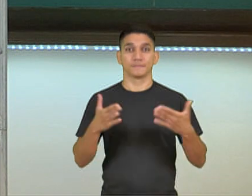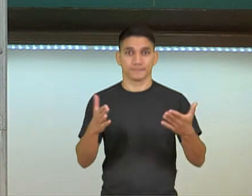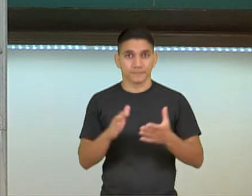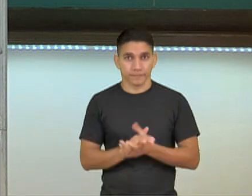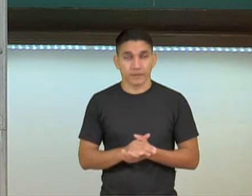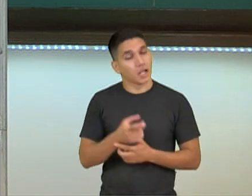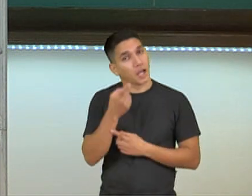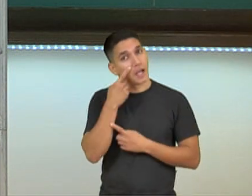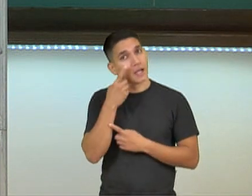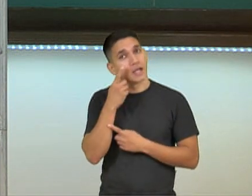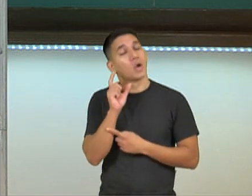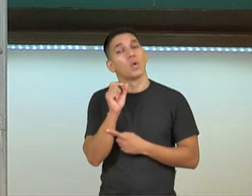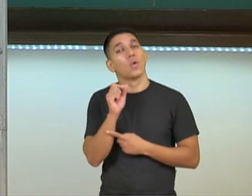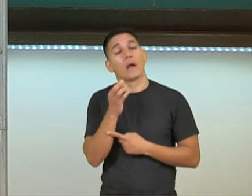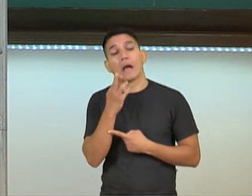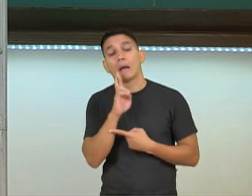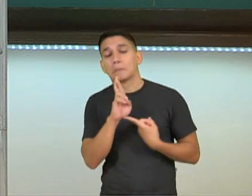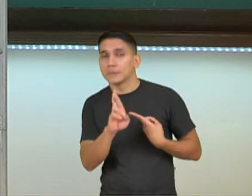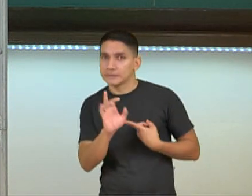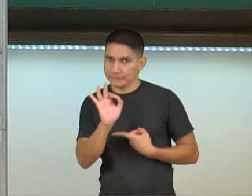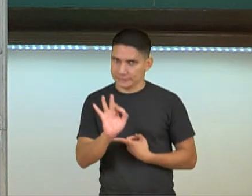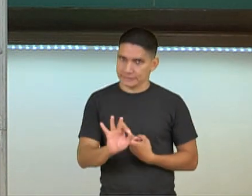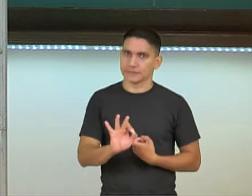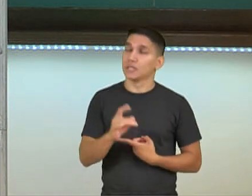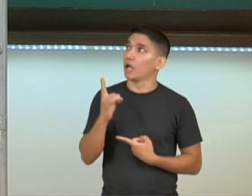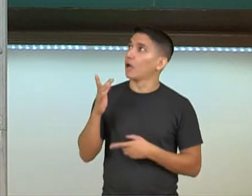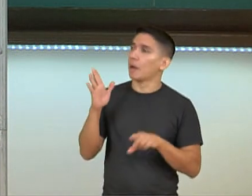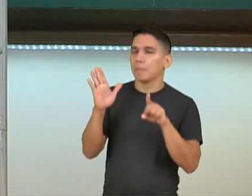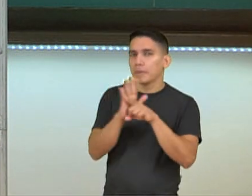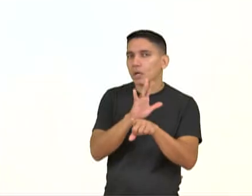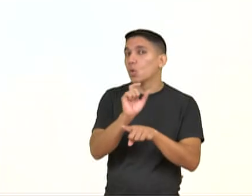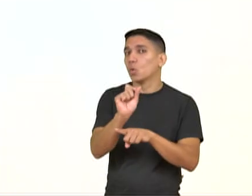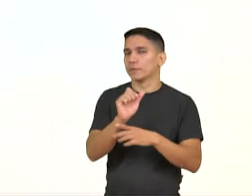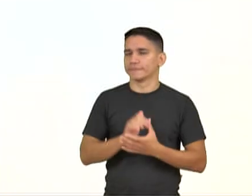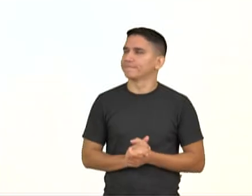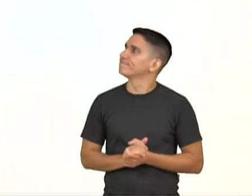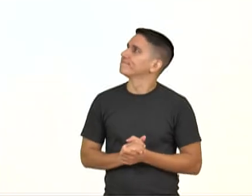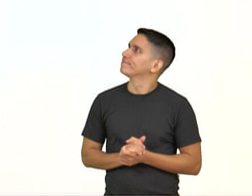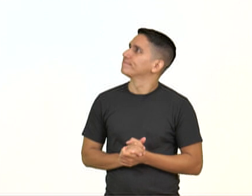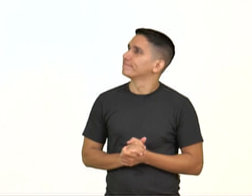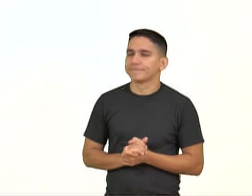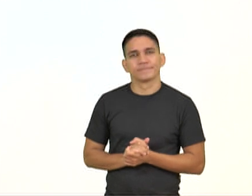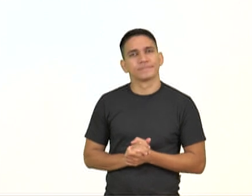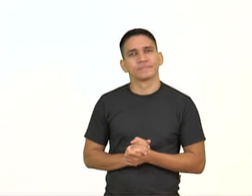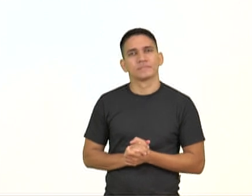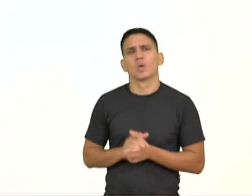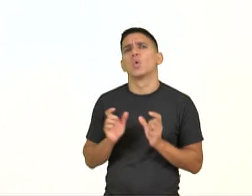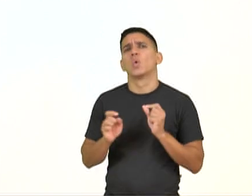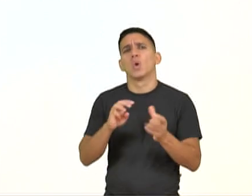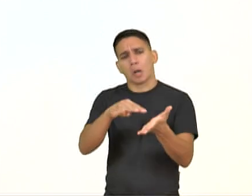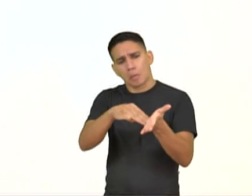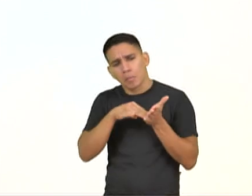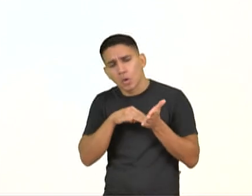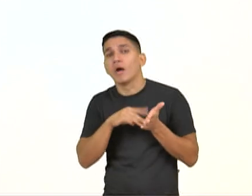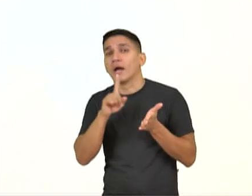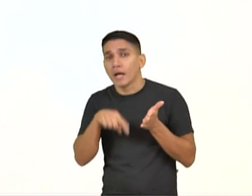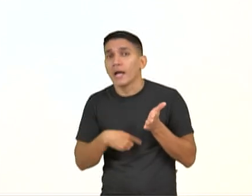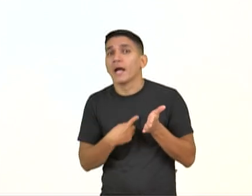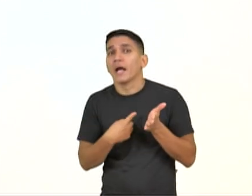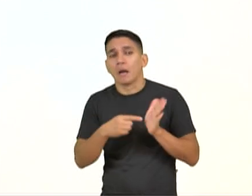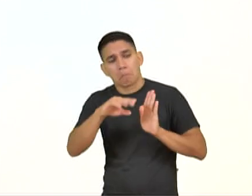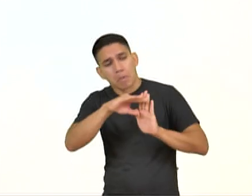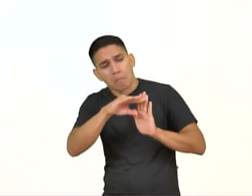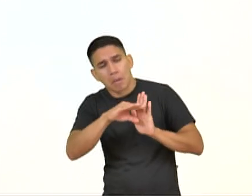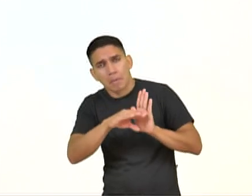Então, vamos ver qual é a resposta correta. A pergunta, ela era a seguinte, né? Quais motivos faziam parte da organização